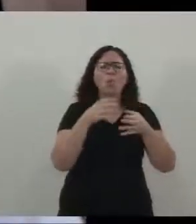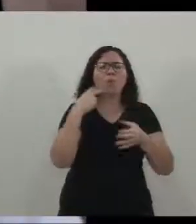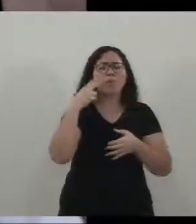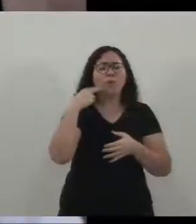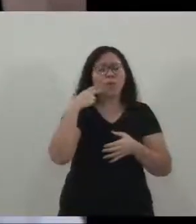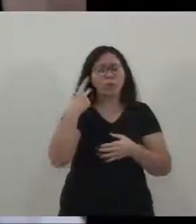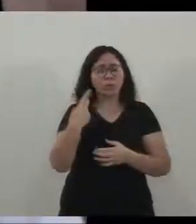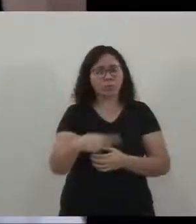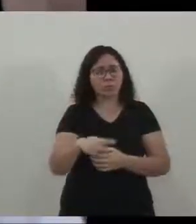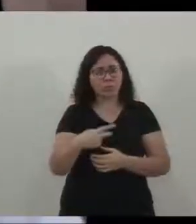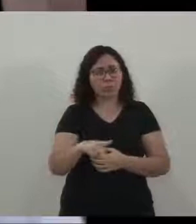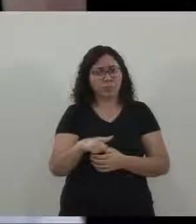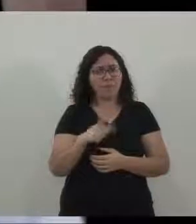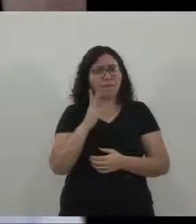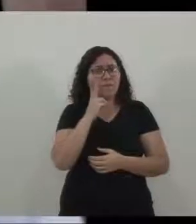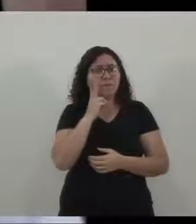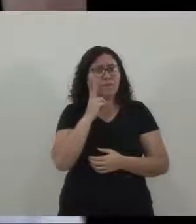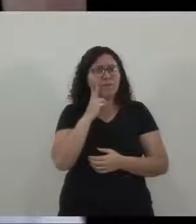dessa casa,